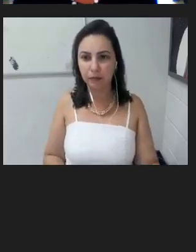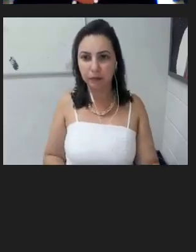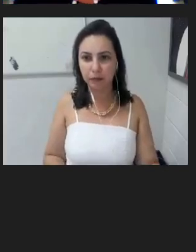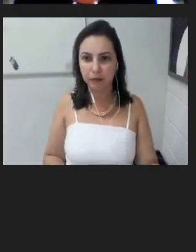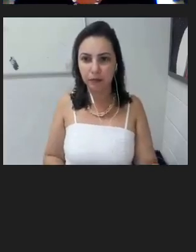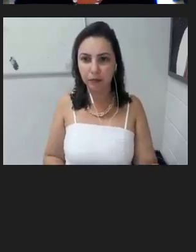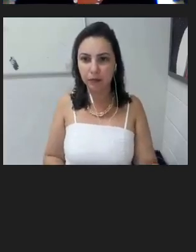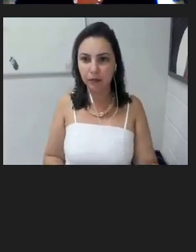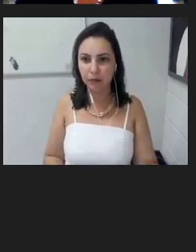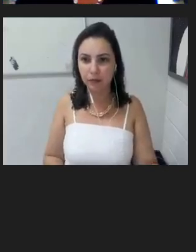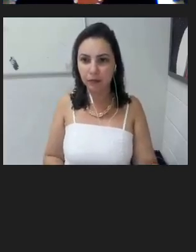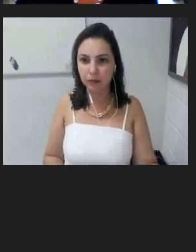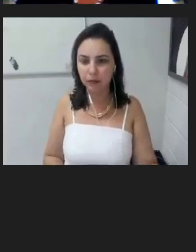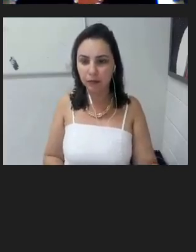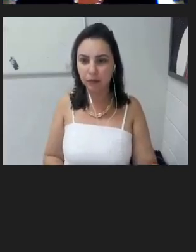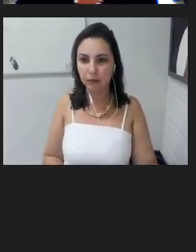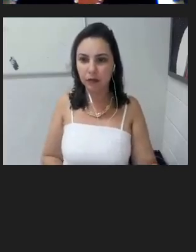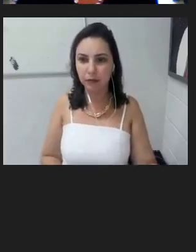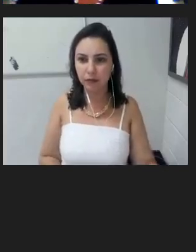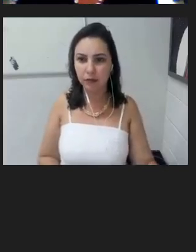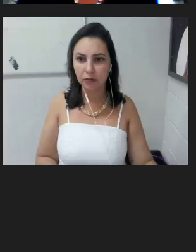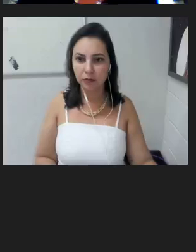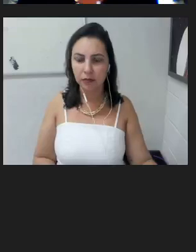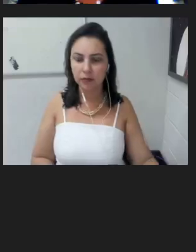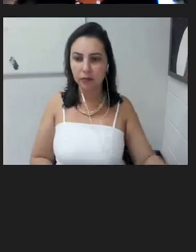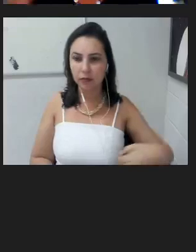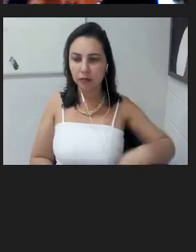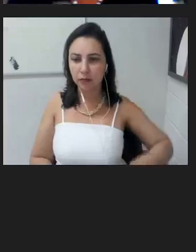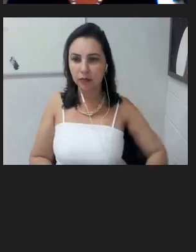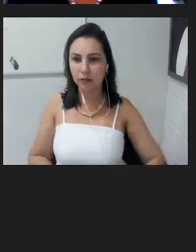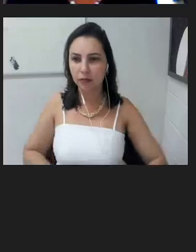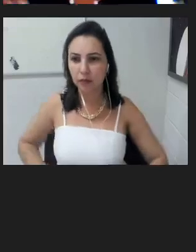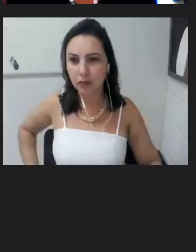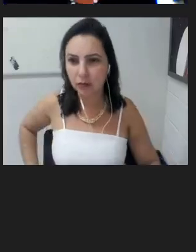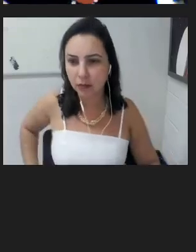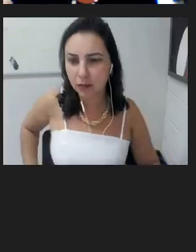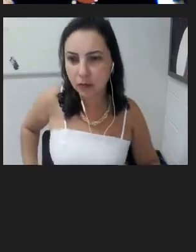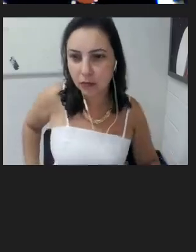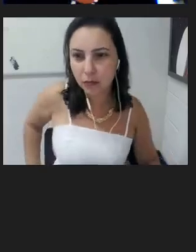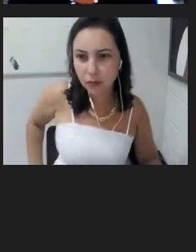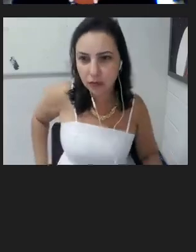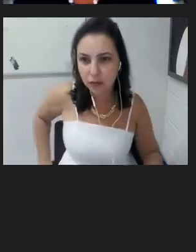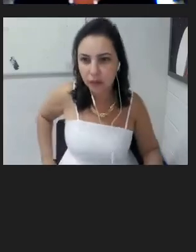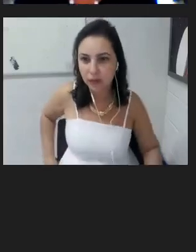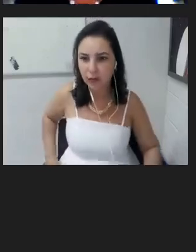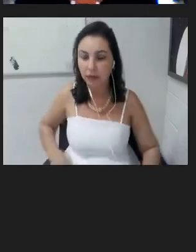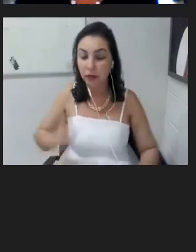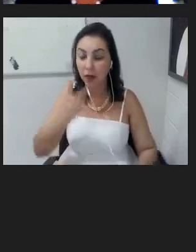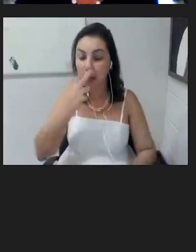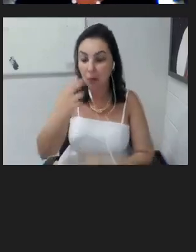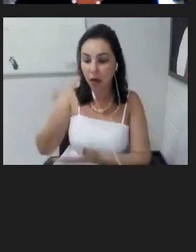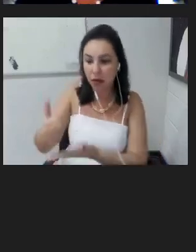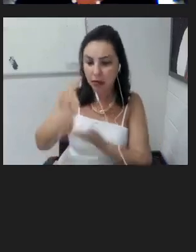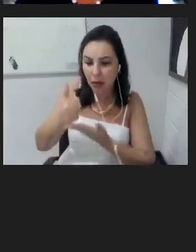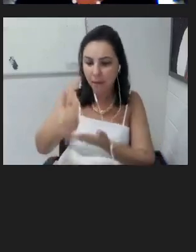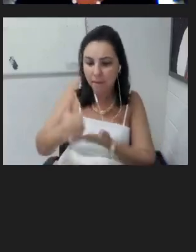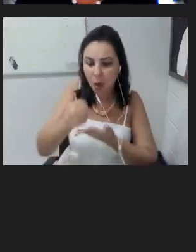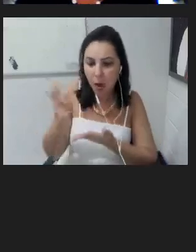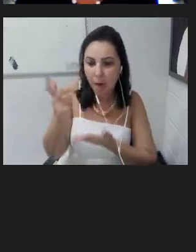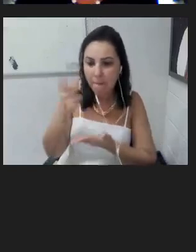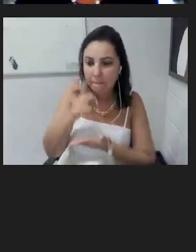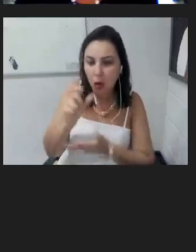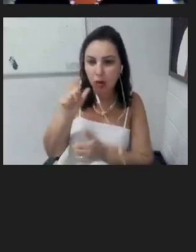desmobilizar recursos que a pessoa muitas vezes tem para poder se fortalecer e sair da